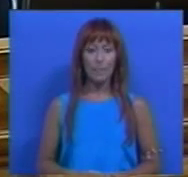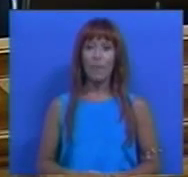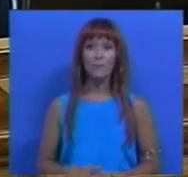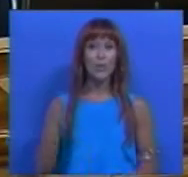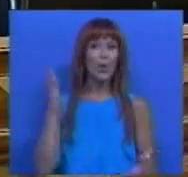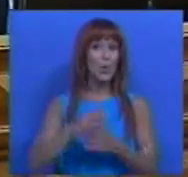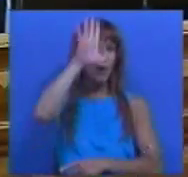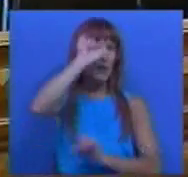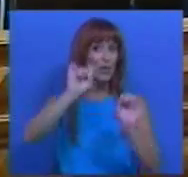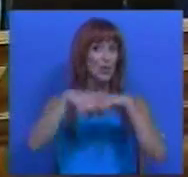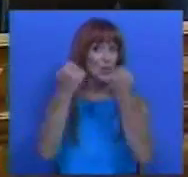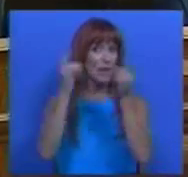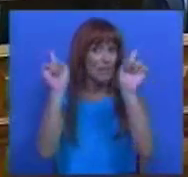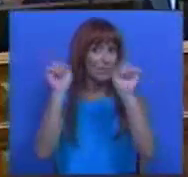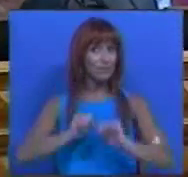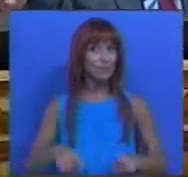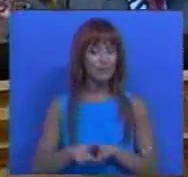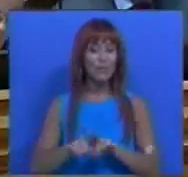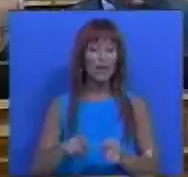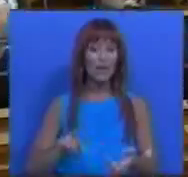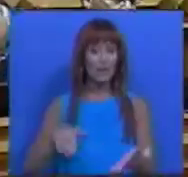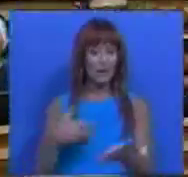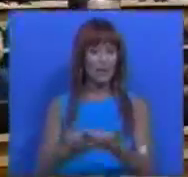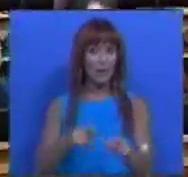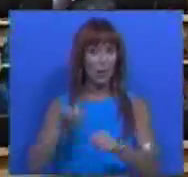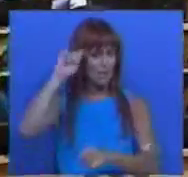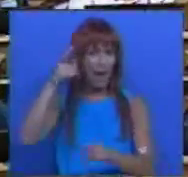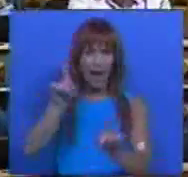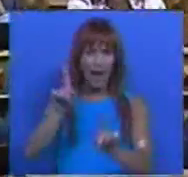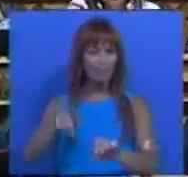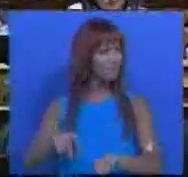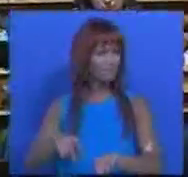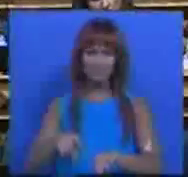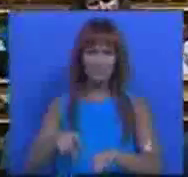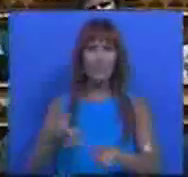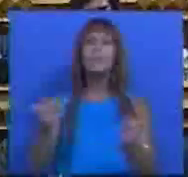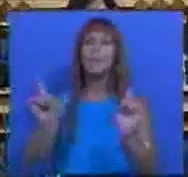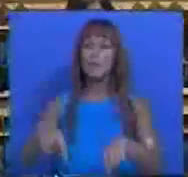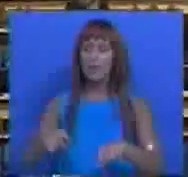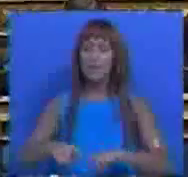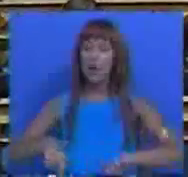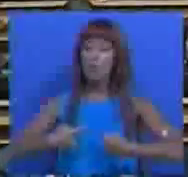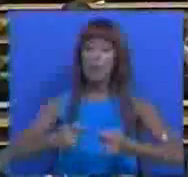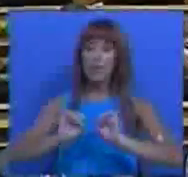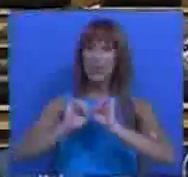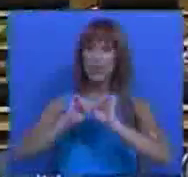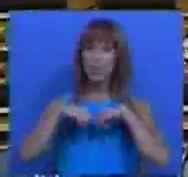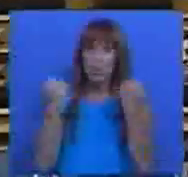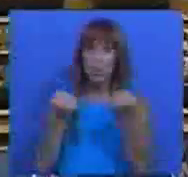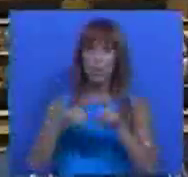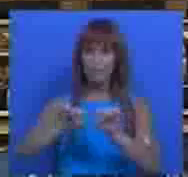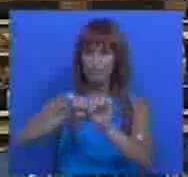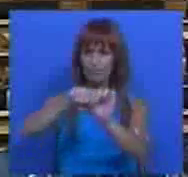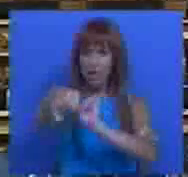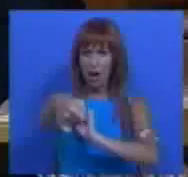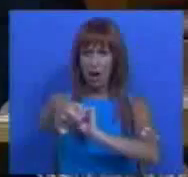Não é só o Estado Social que assim é posto em causa. É a própria sociedade que é